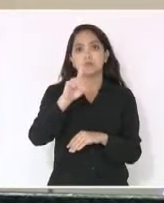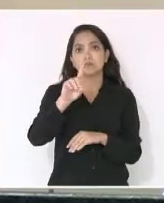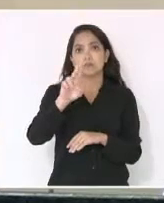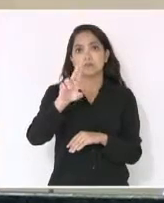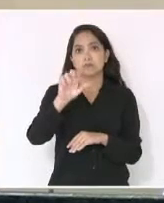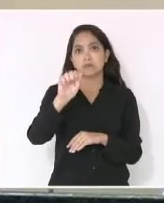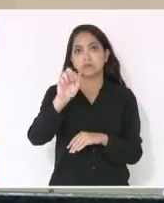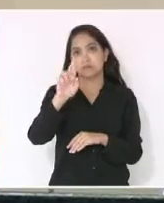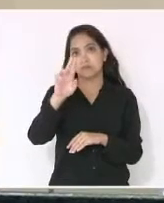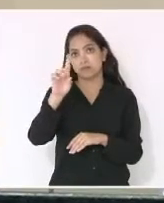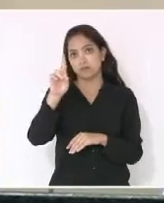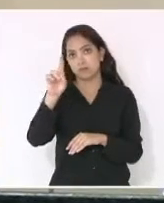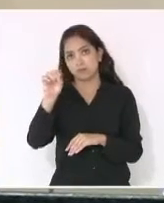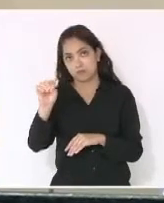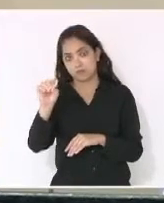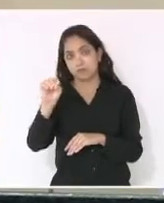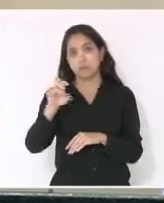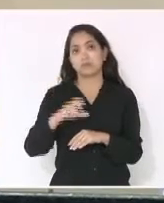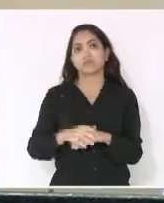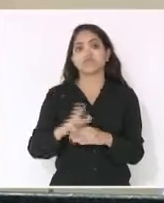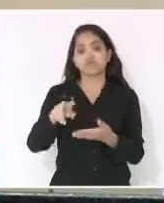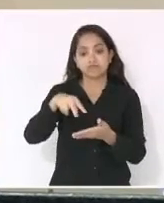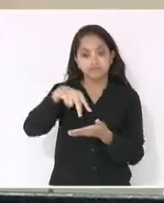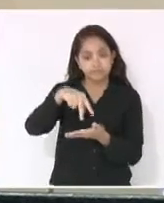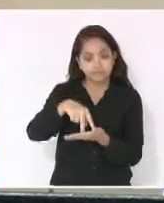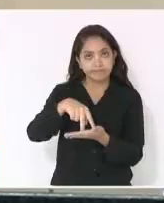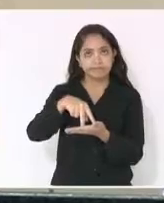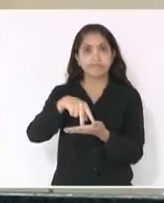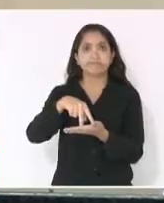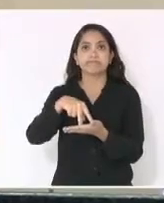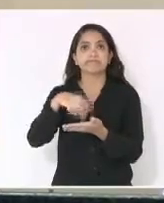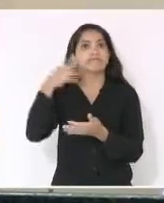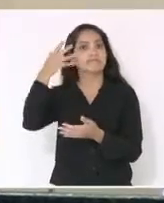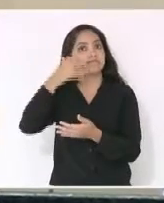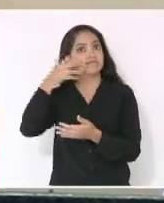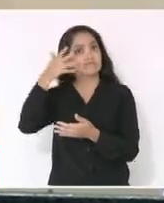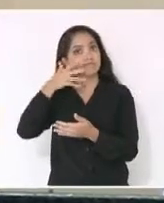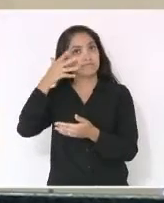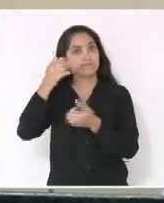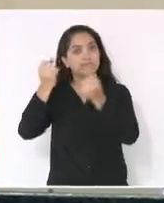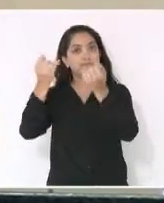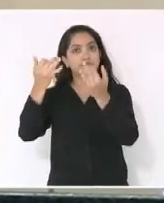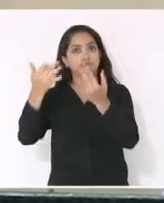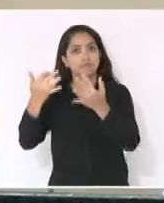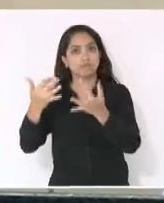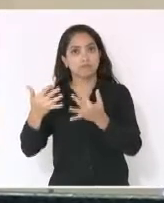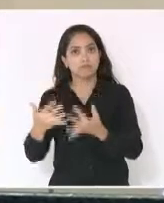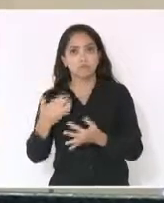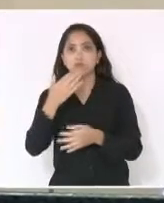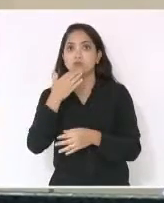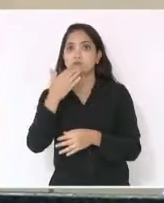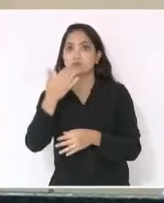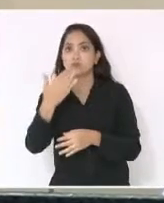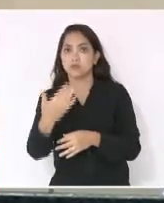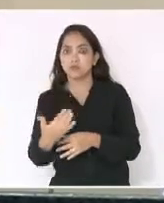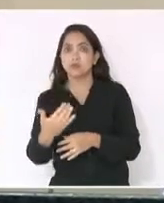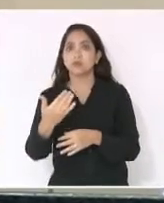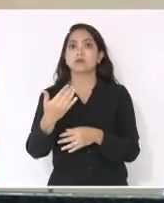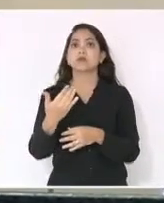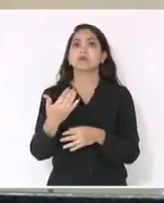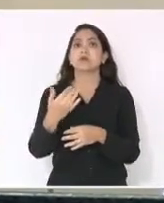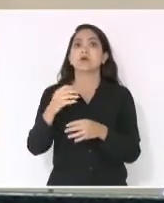piazera fizesse uso da palavra para falar acerca das reivindicações e o